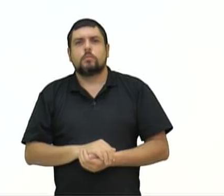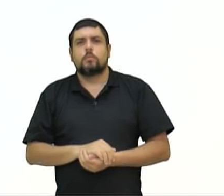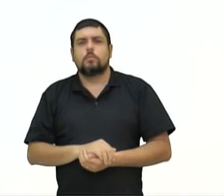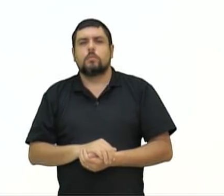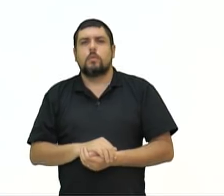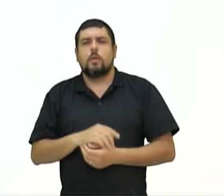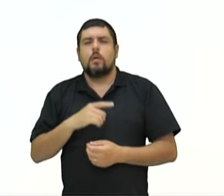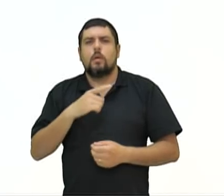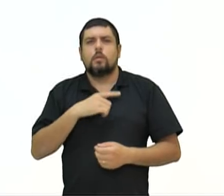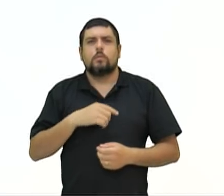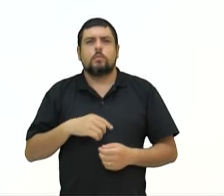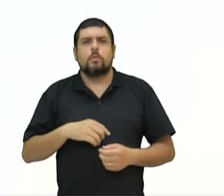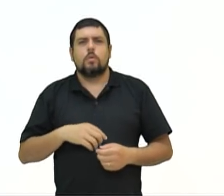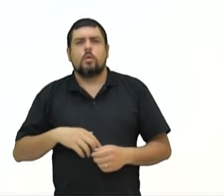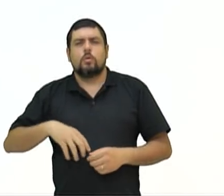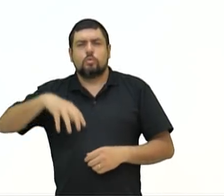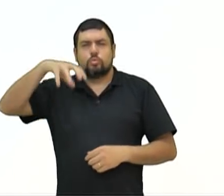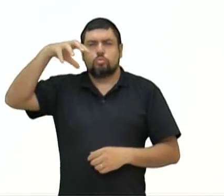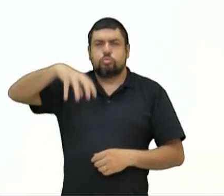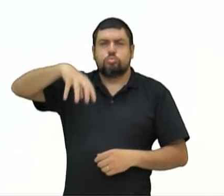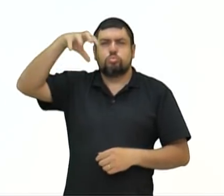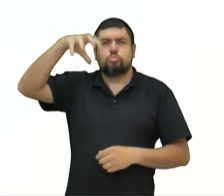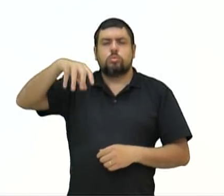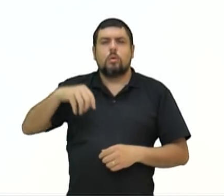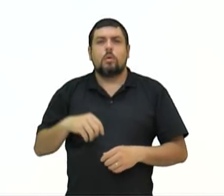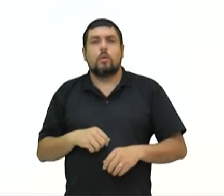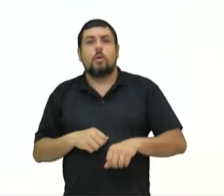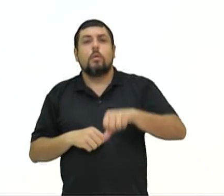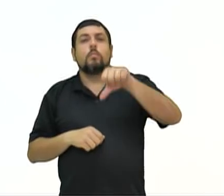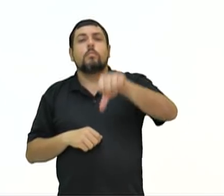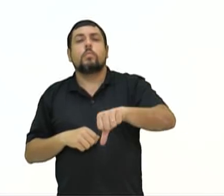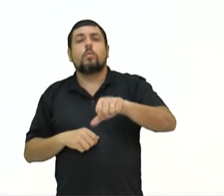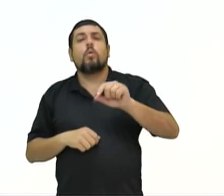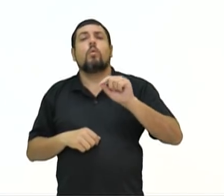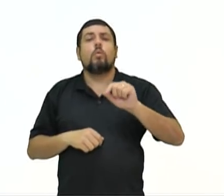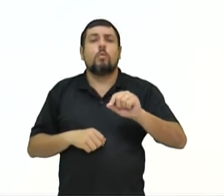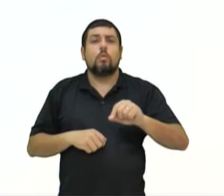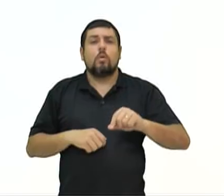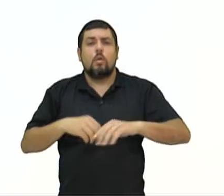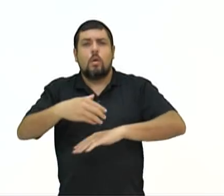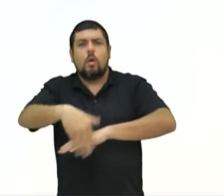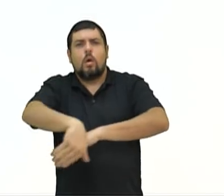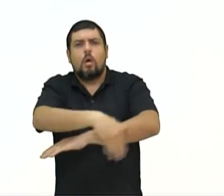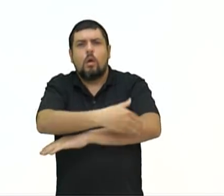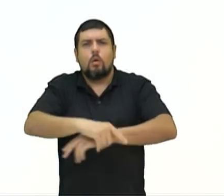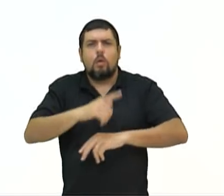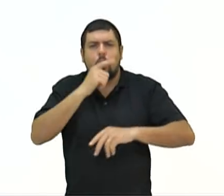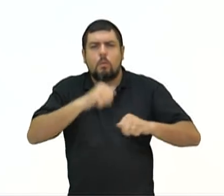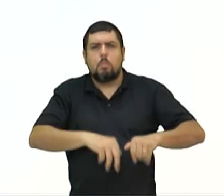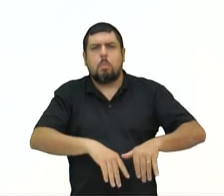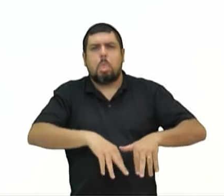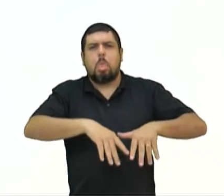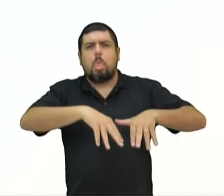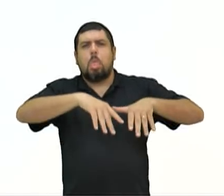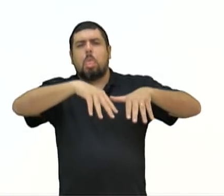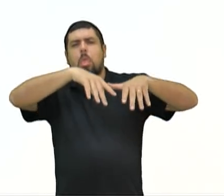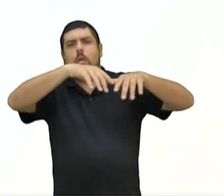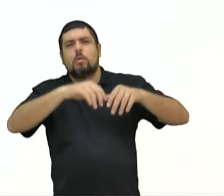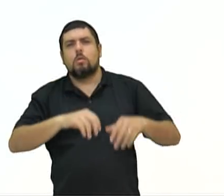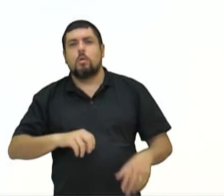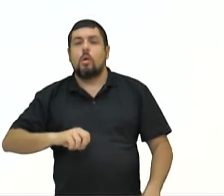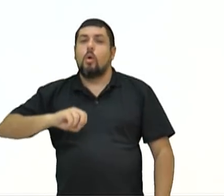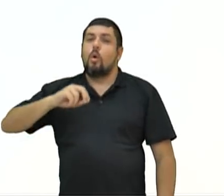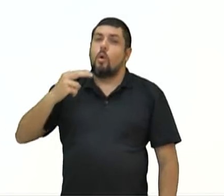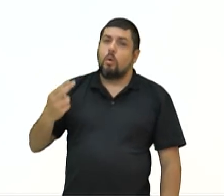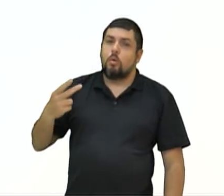chuvas. Não sei o que é pior, se as ruas que sempre alagam ou o que nossas autoridades sempre